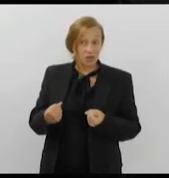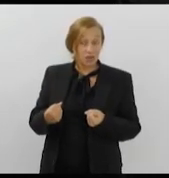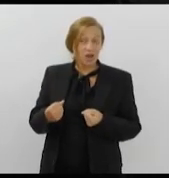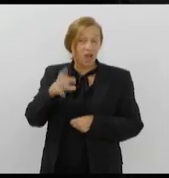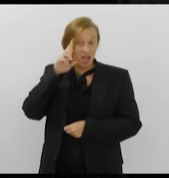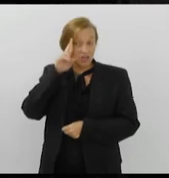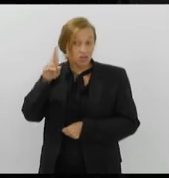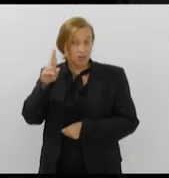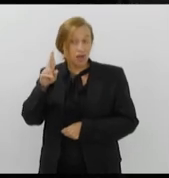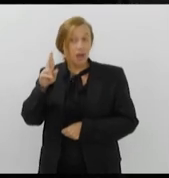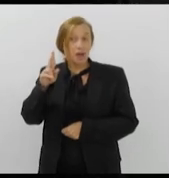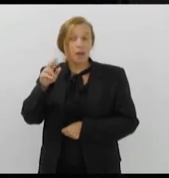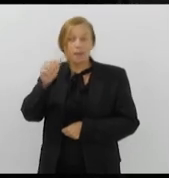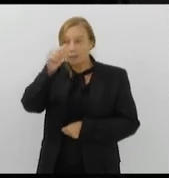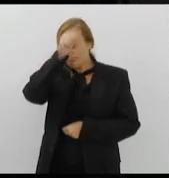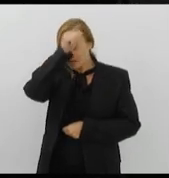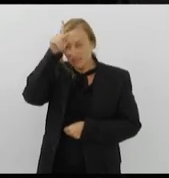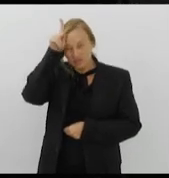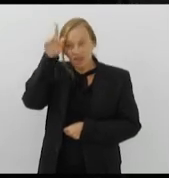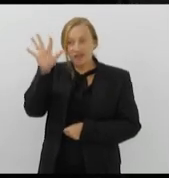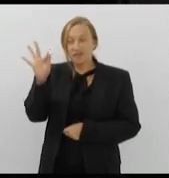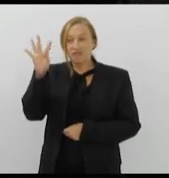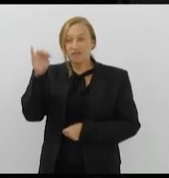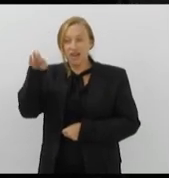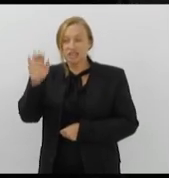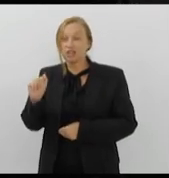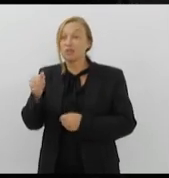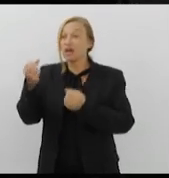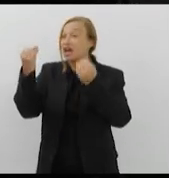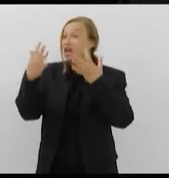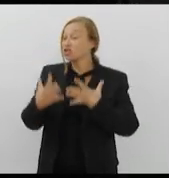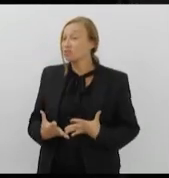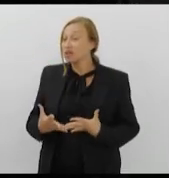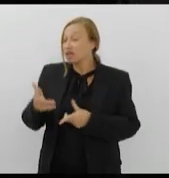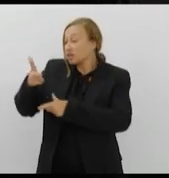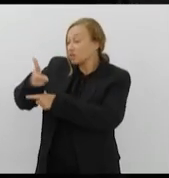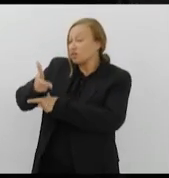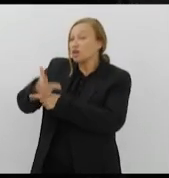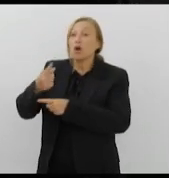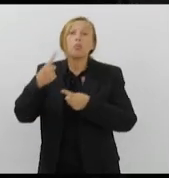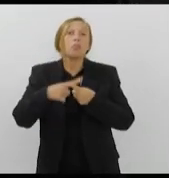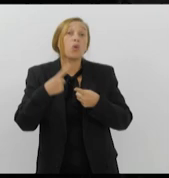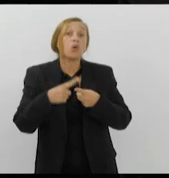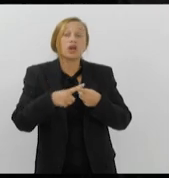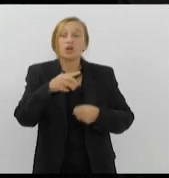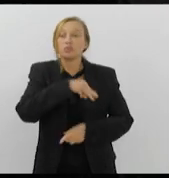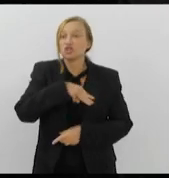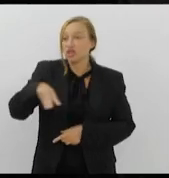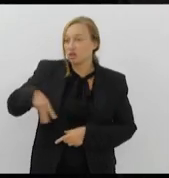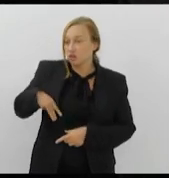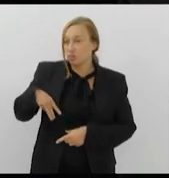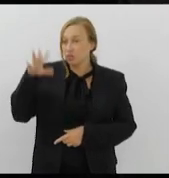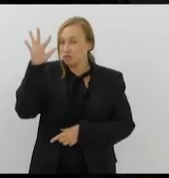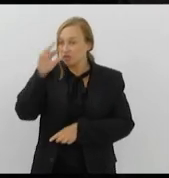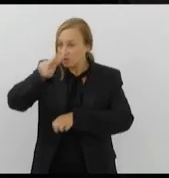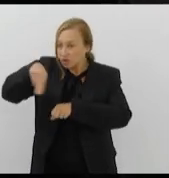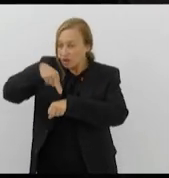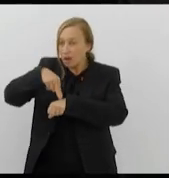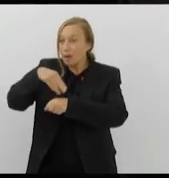senhora, prefeita Fátima, para fazer um vídeo explicando agora por que que o Ministério Público acabou de pedir a sua perda das